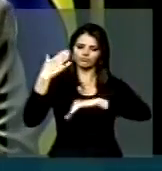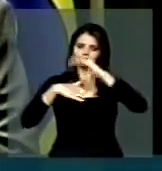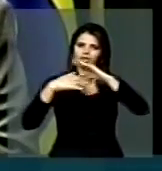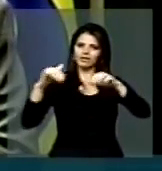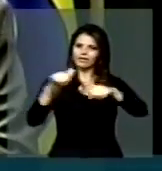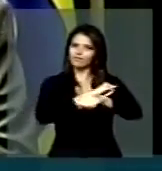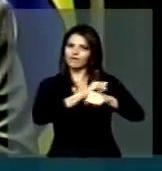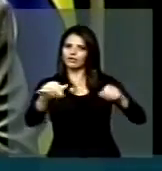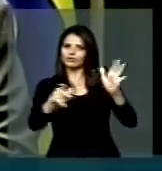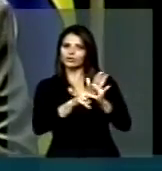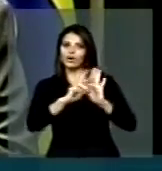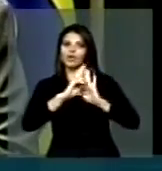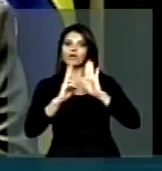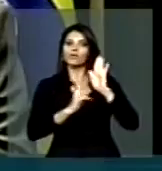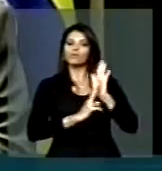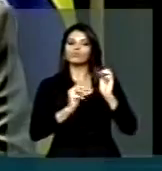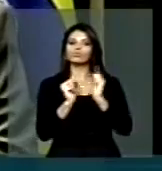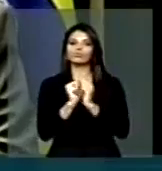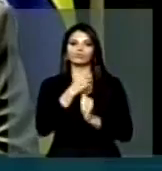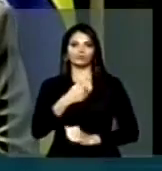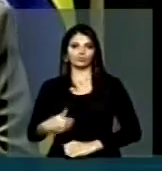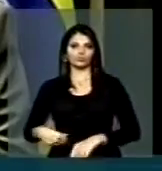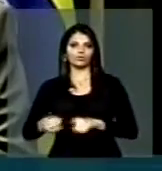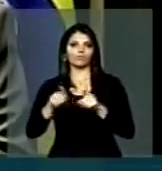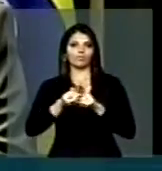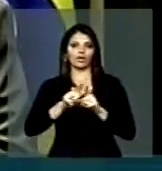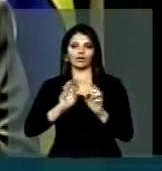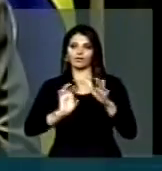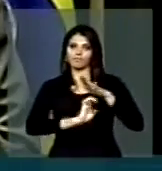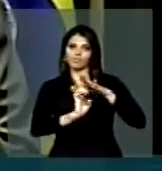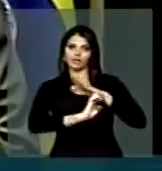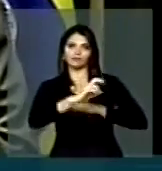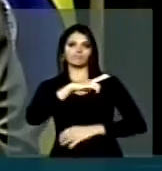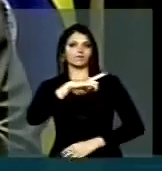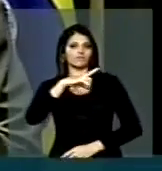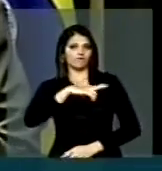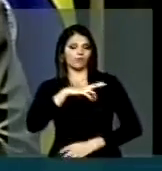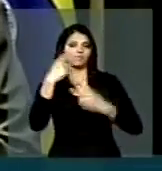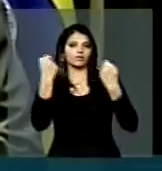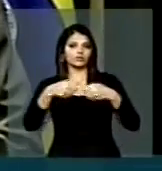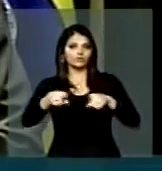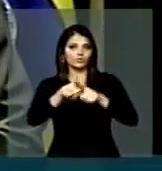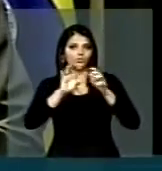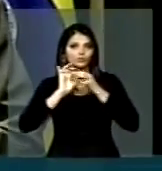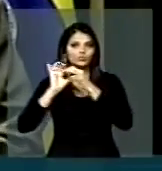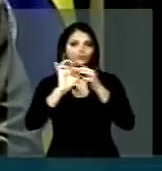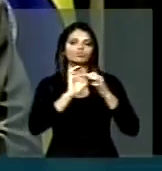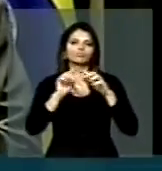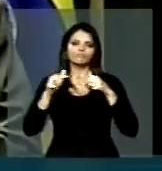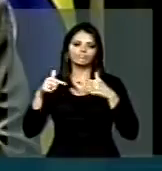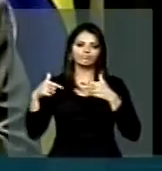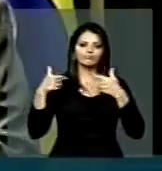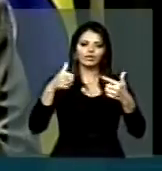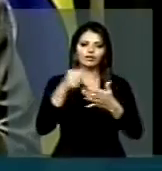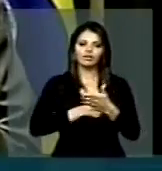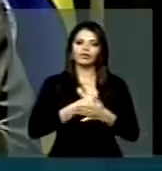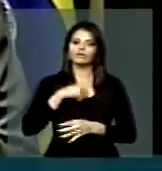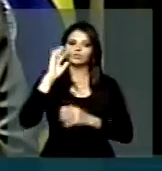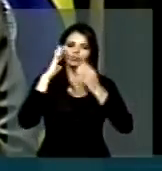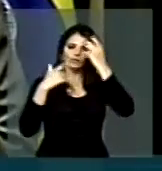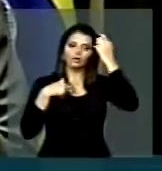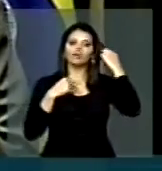infraestrutura, com regulação governamental, mas com capitais privados. Vamos ter sim que enfrentar a questão que